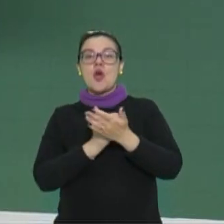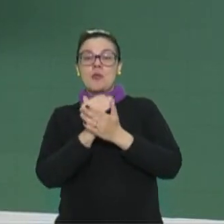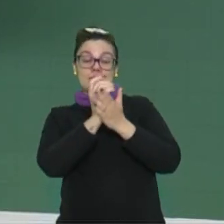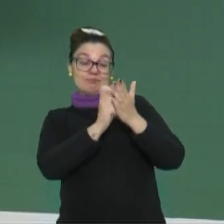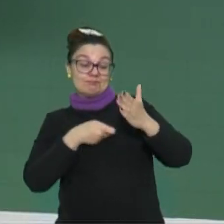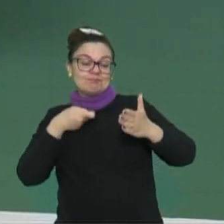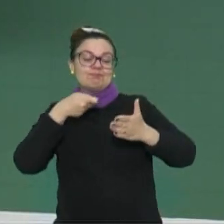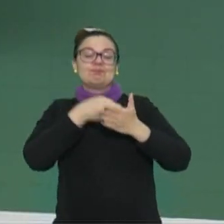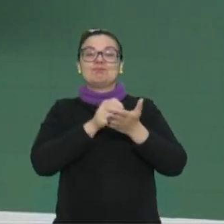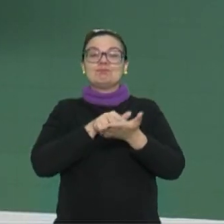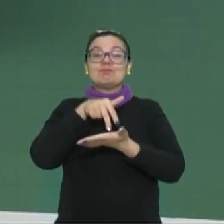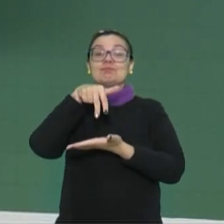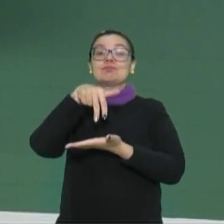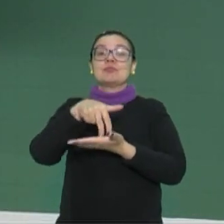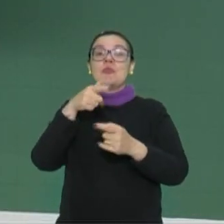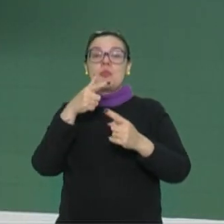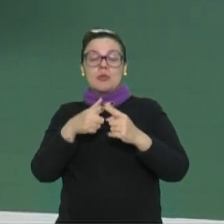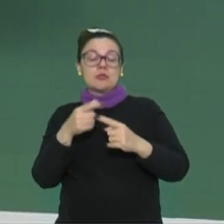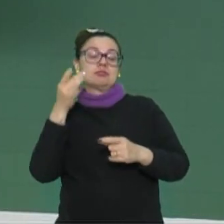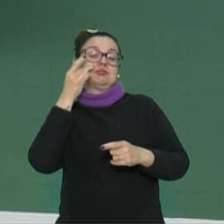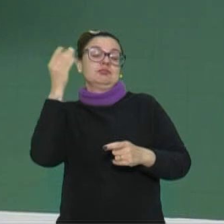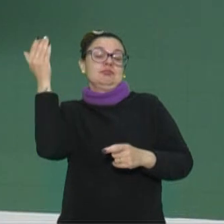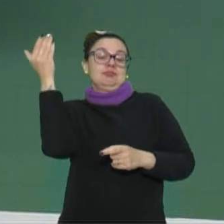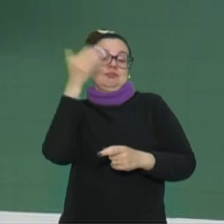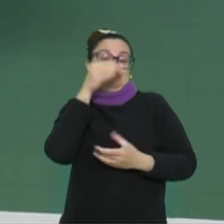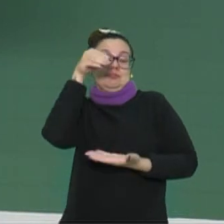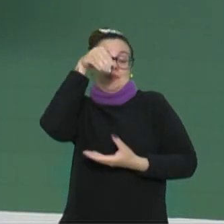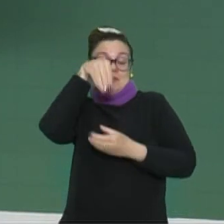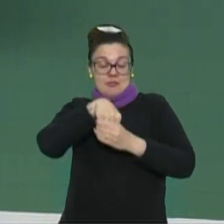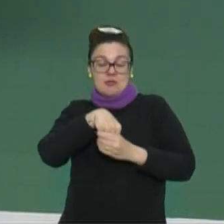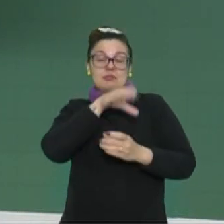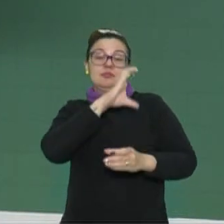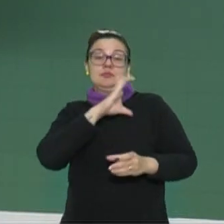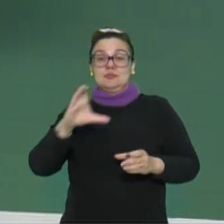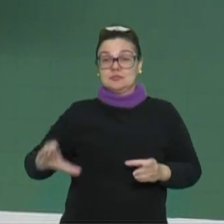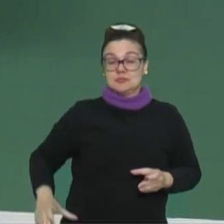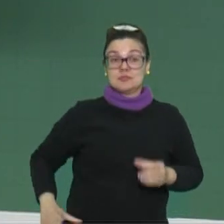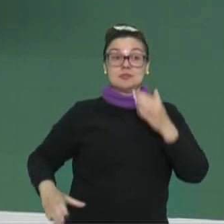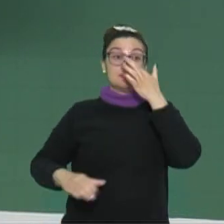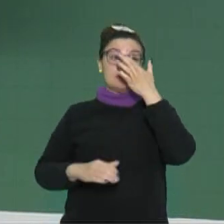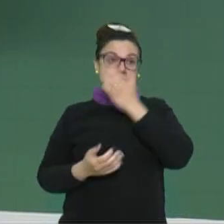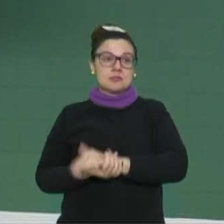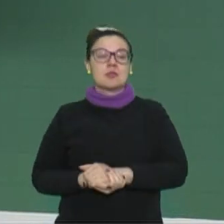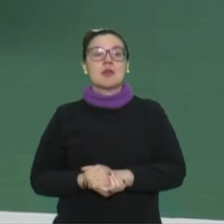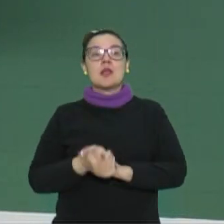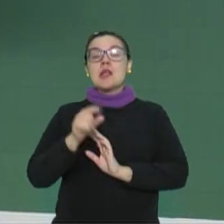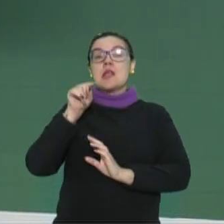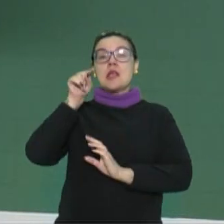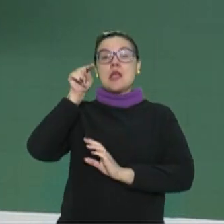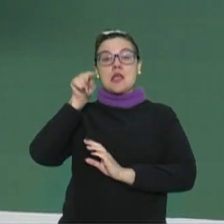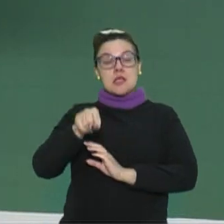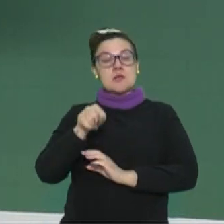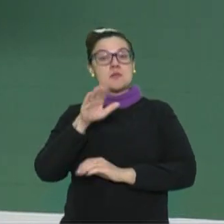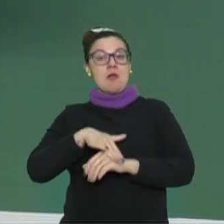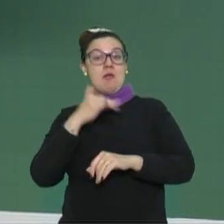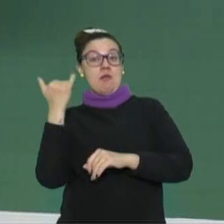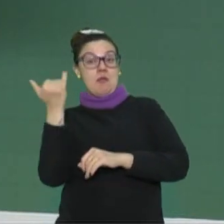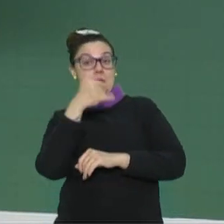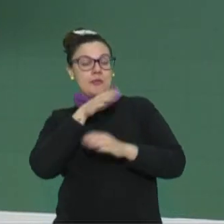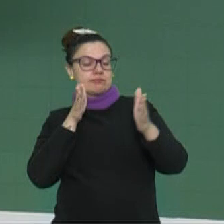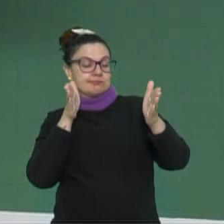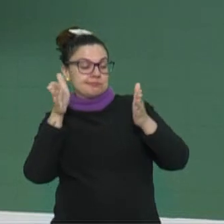Surgindo também dentro de uma contestação dentro do próprio cristianismo. Então, isso é uma questão importante para a ética? Sim,